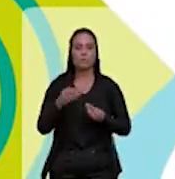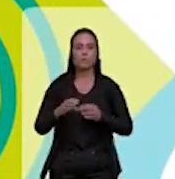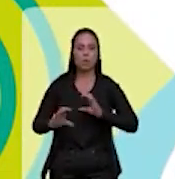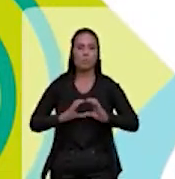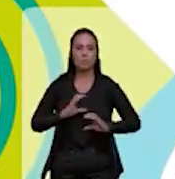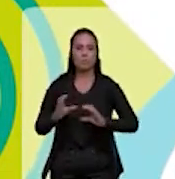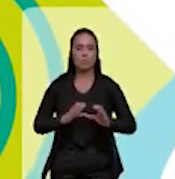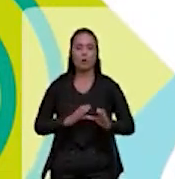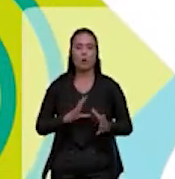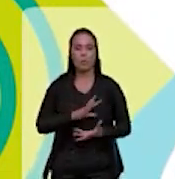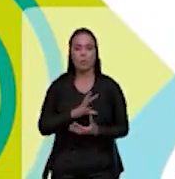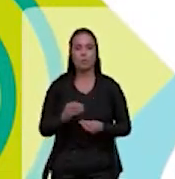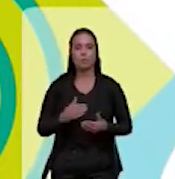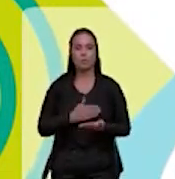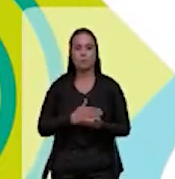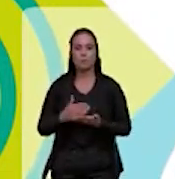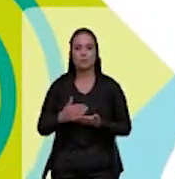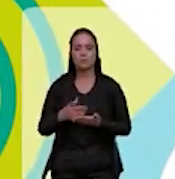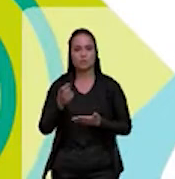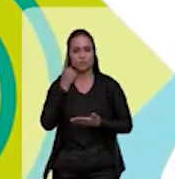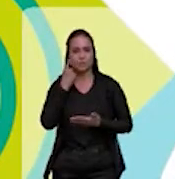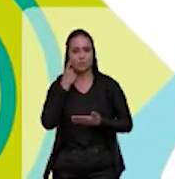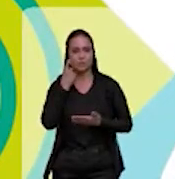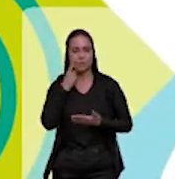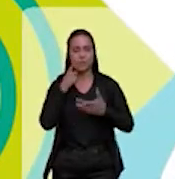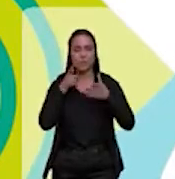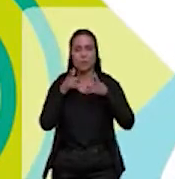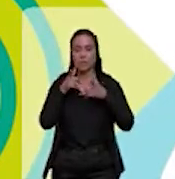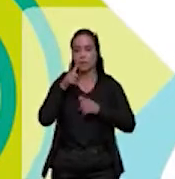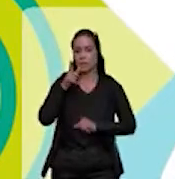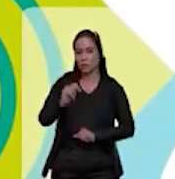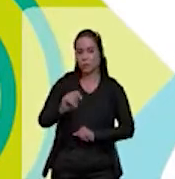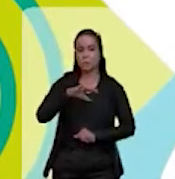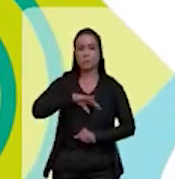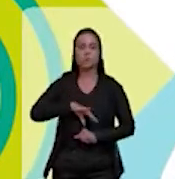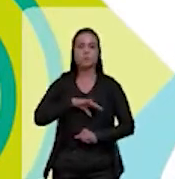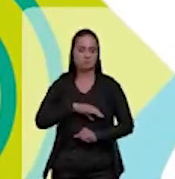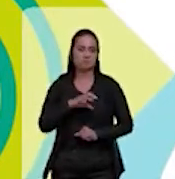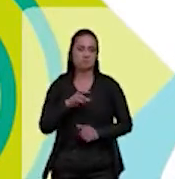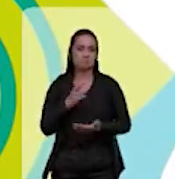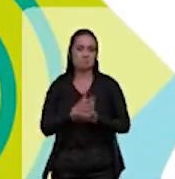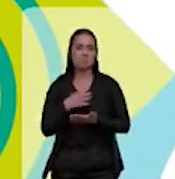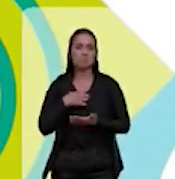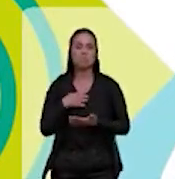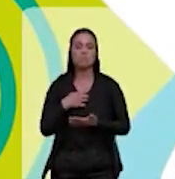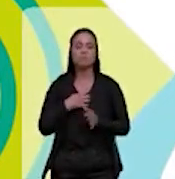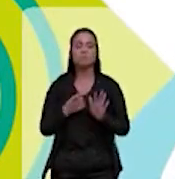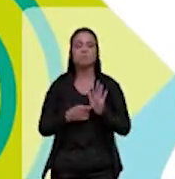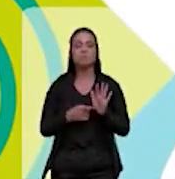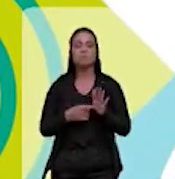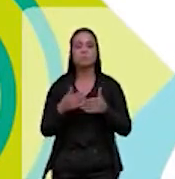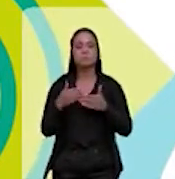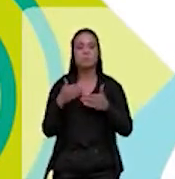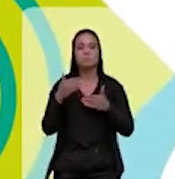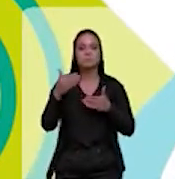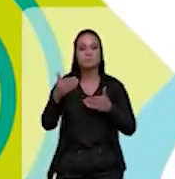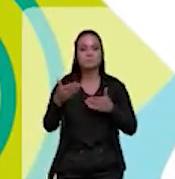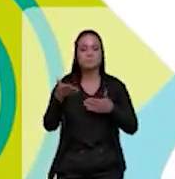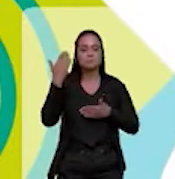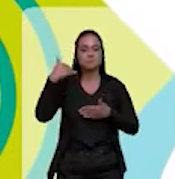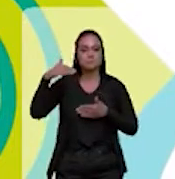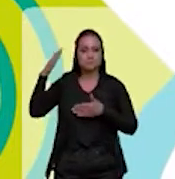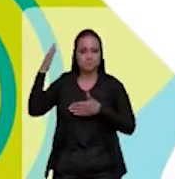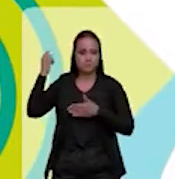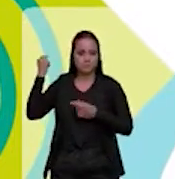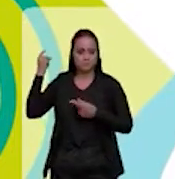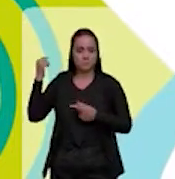se comunica com o mundo a partir do ponto de vista da língua portuguesa da mesma maneira indicando o processo de expansão da tradição